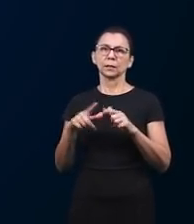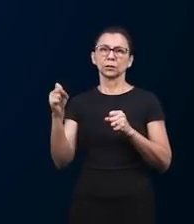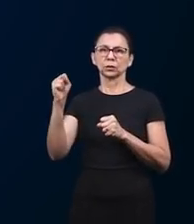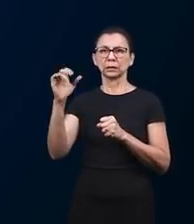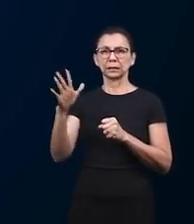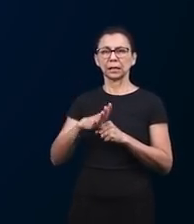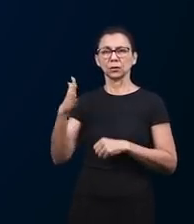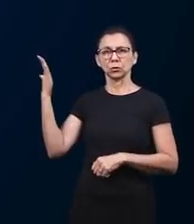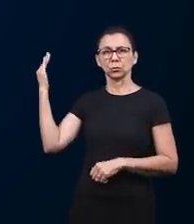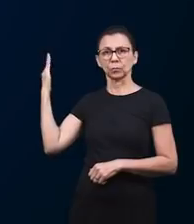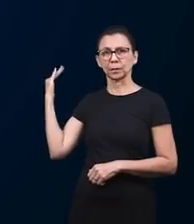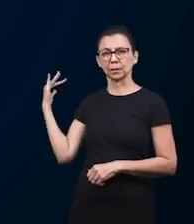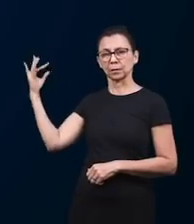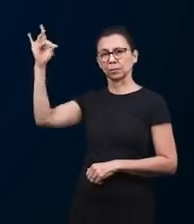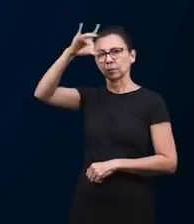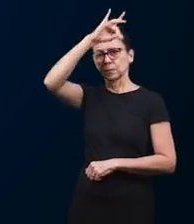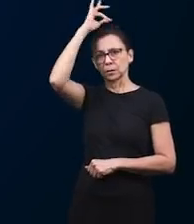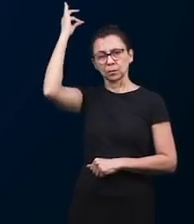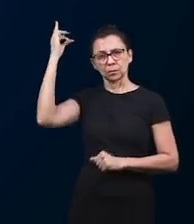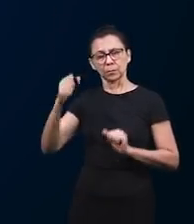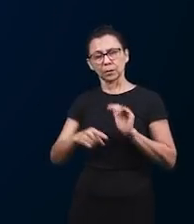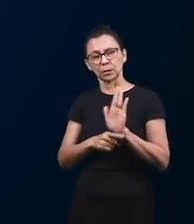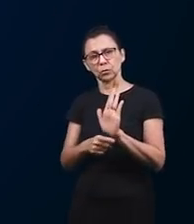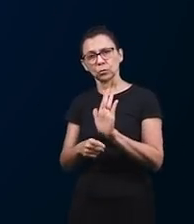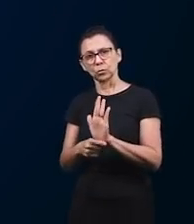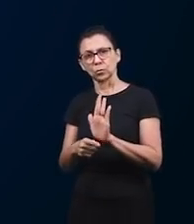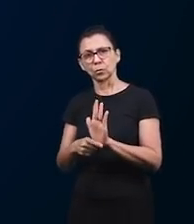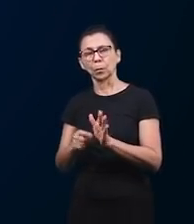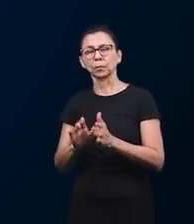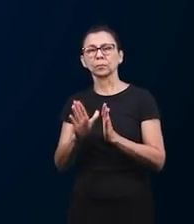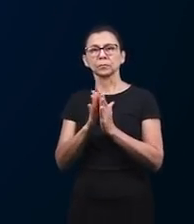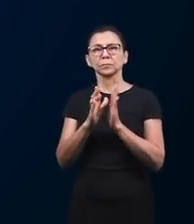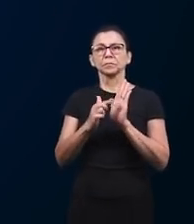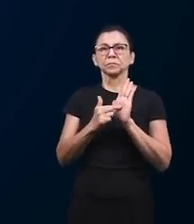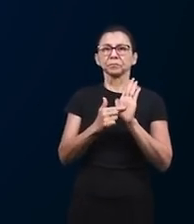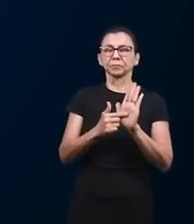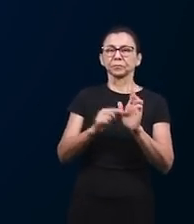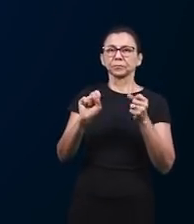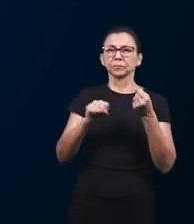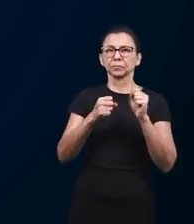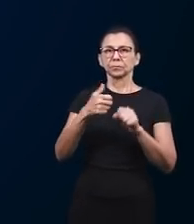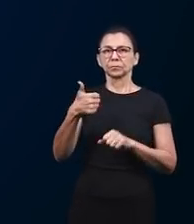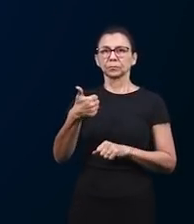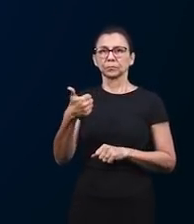Lutero. A palavra do Senhor no Salmo 119, 11 fala assim: